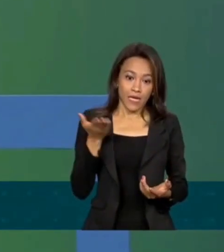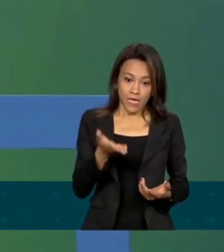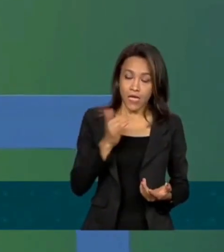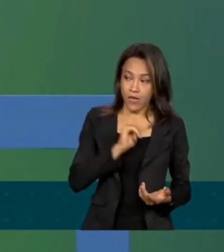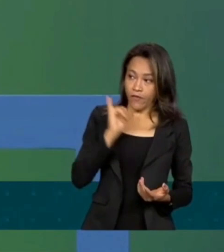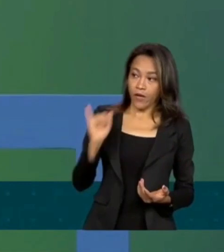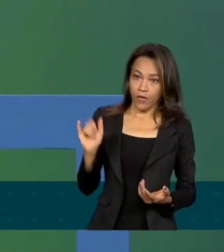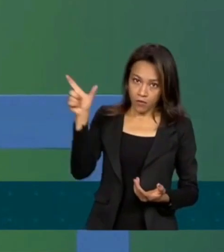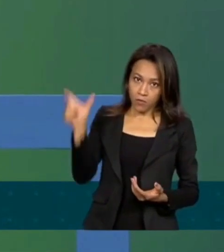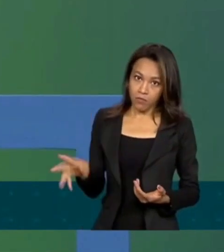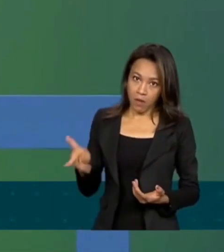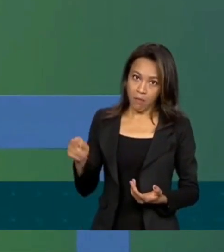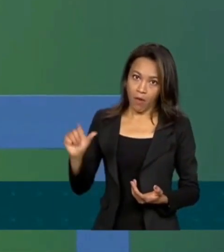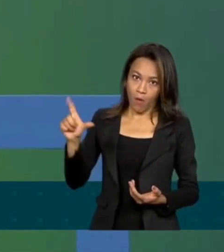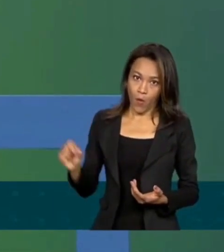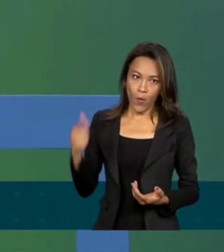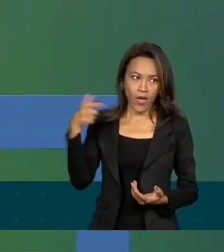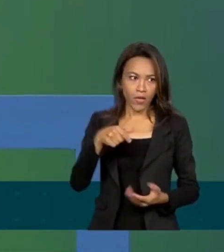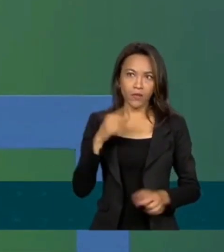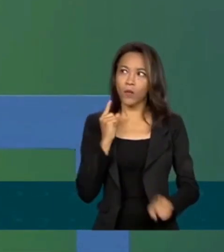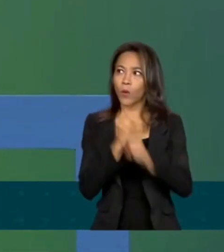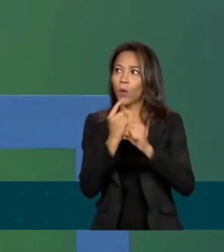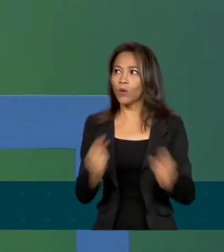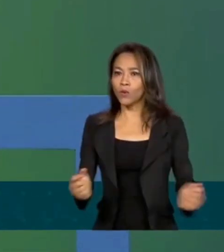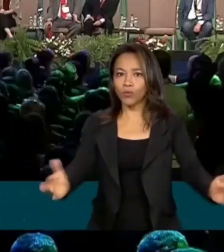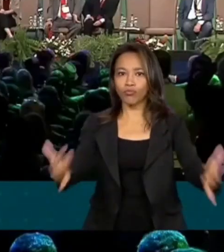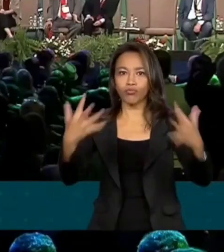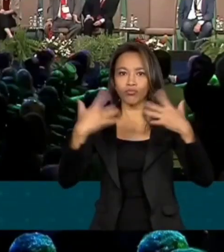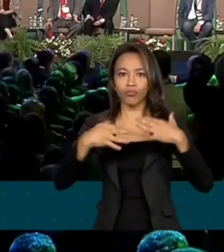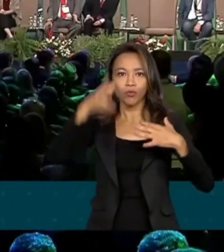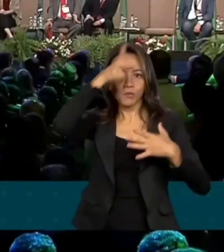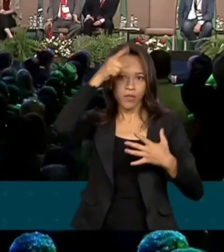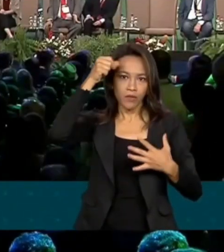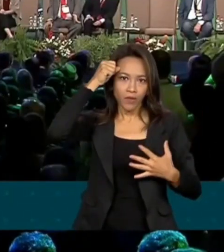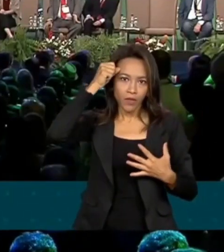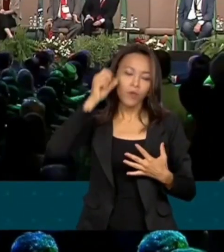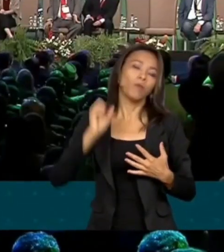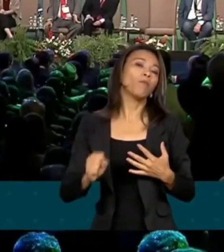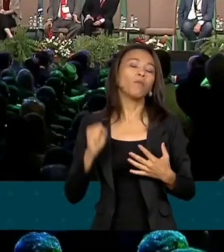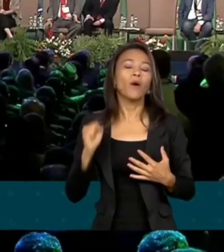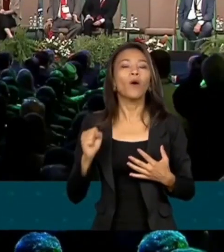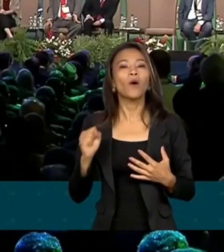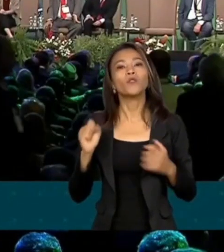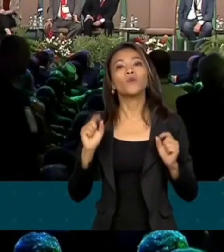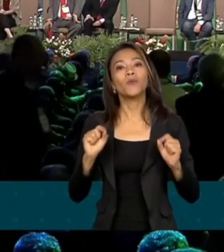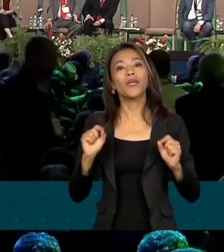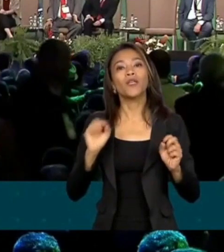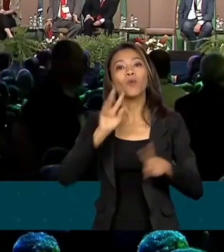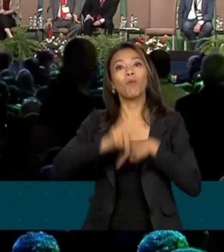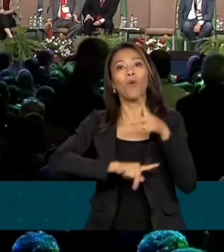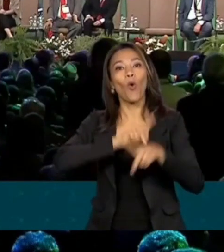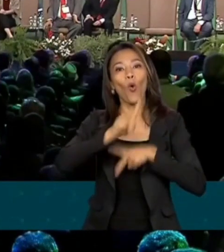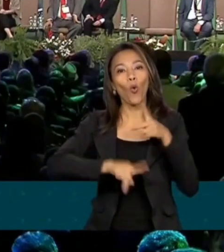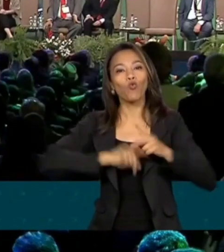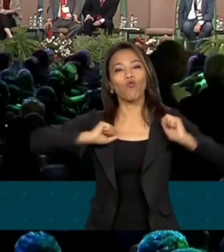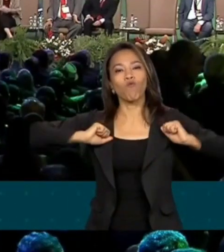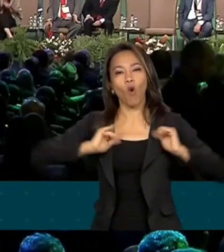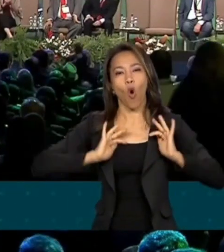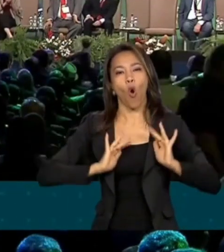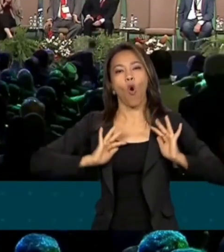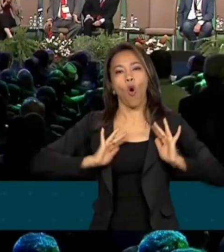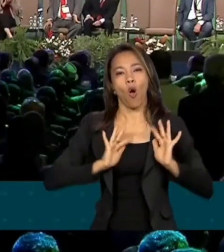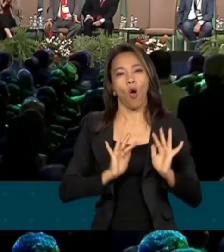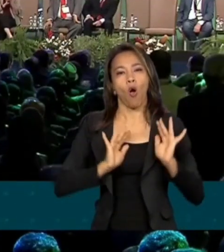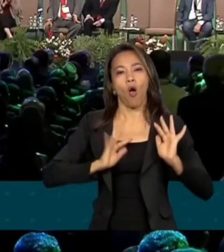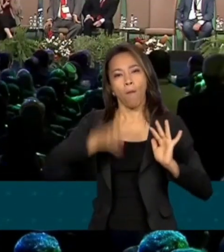Zilkowski, dos prefeitos pode se chamar também a marcha do povo, porque